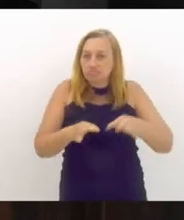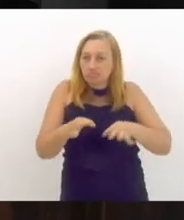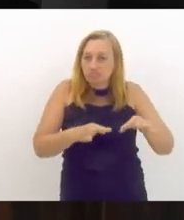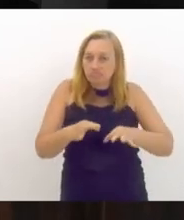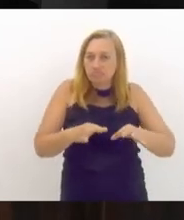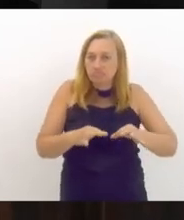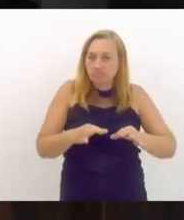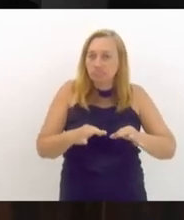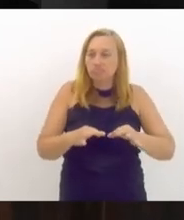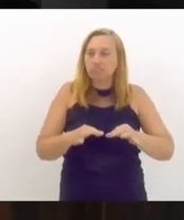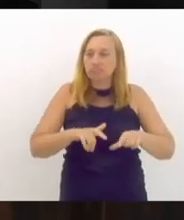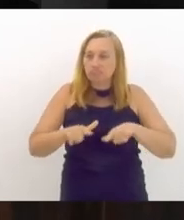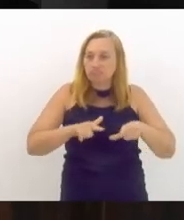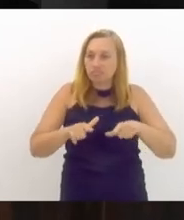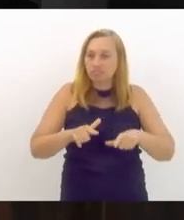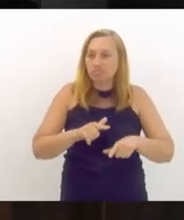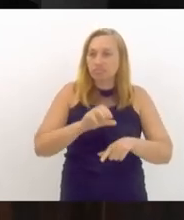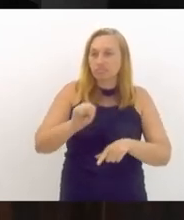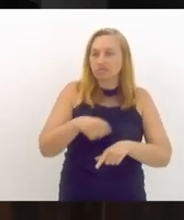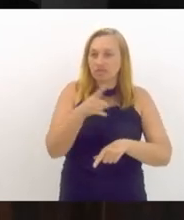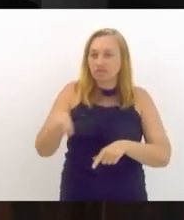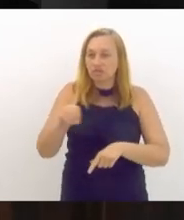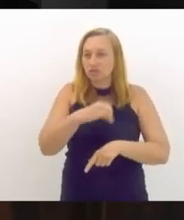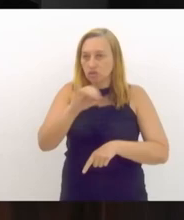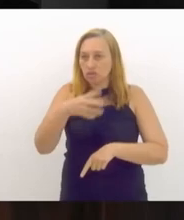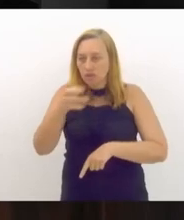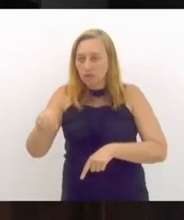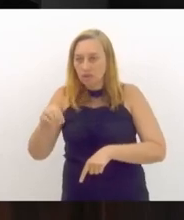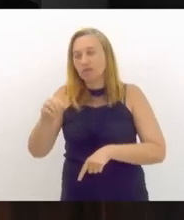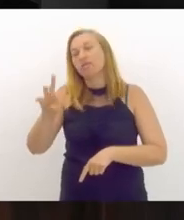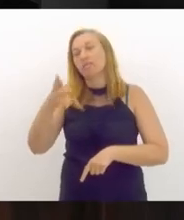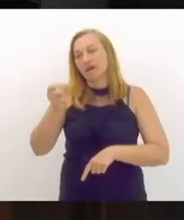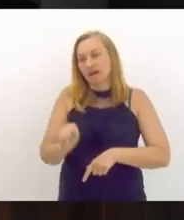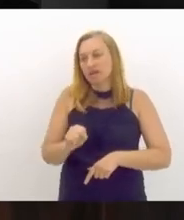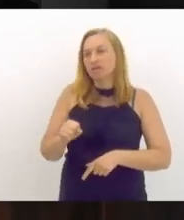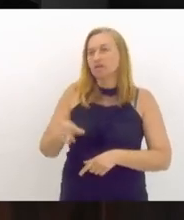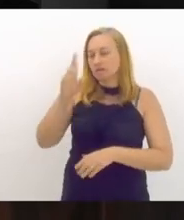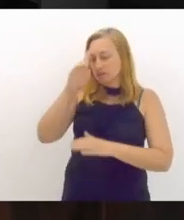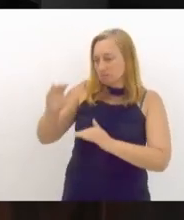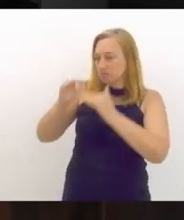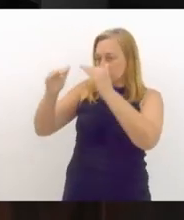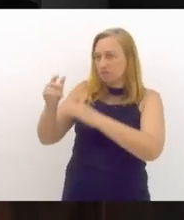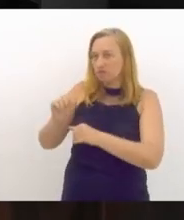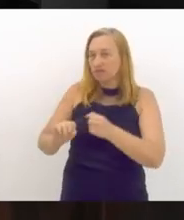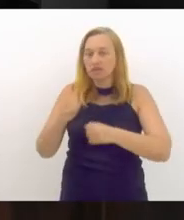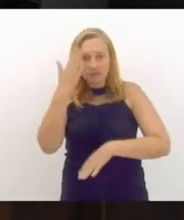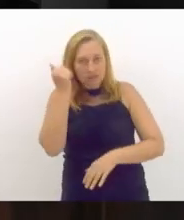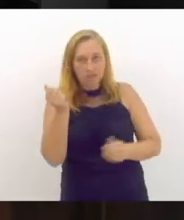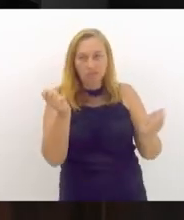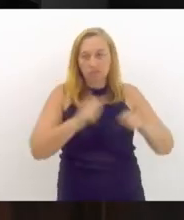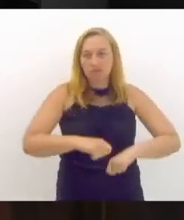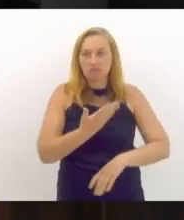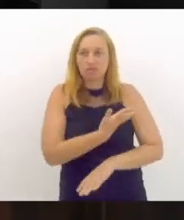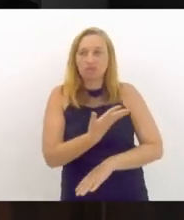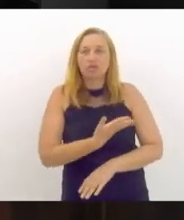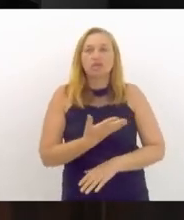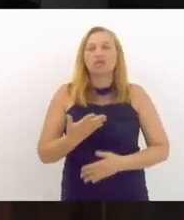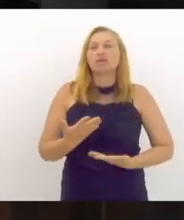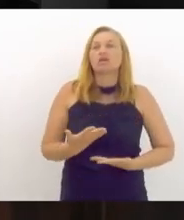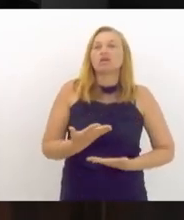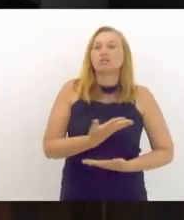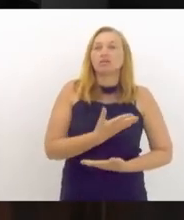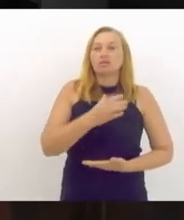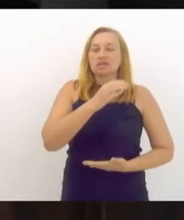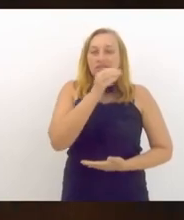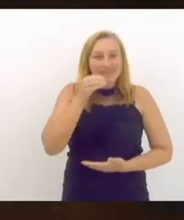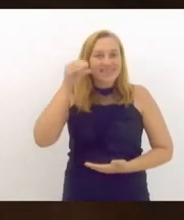fazer um brilhante mandato em São João da Barra, como Vossa Excelência fez, sabe da competência desse amigo. Para discutir, querido amigo deputado Célia